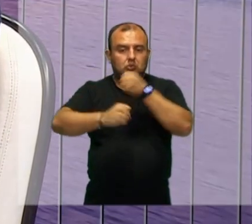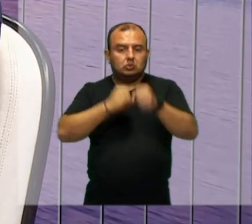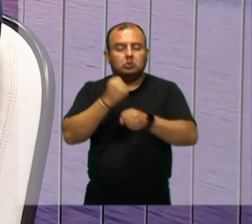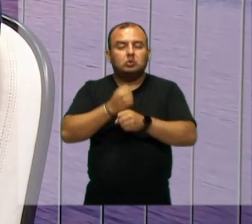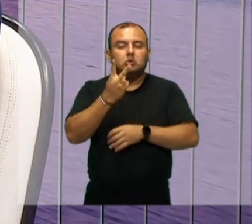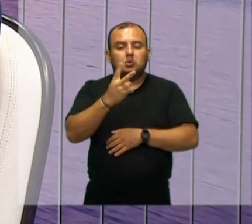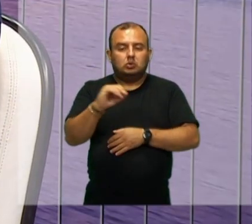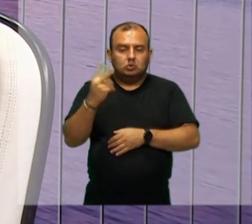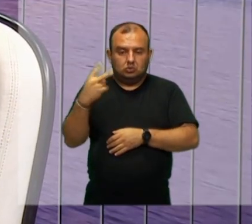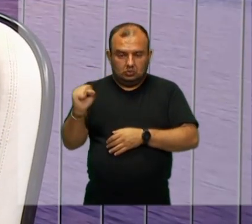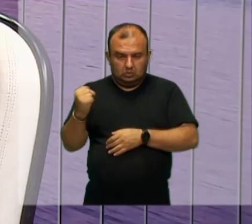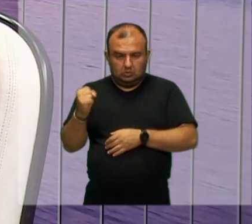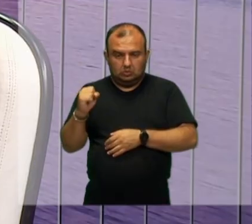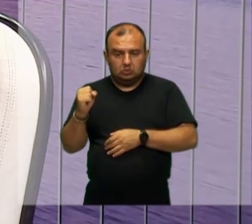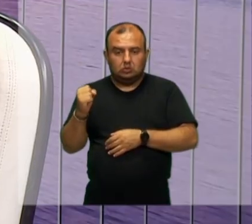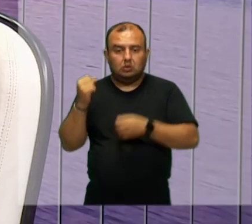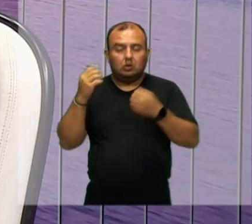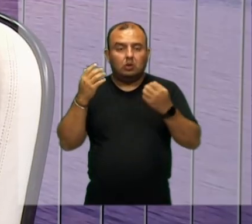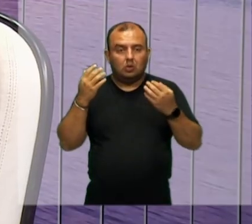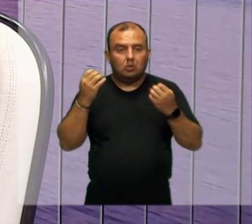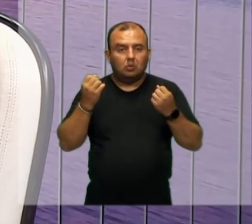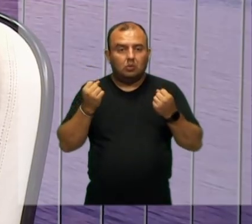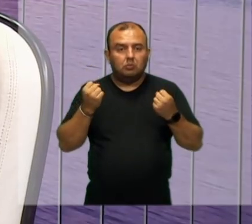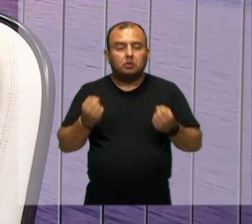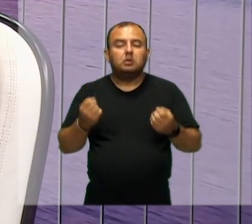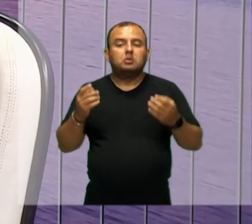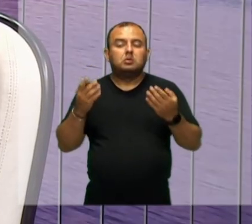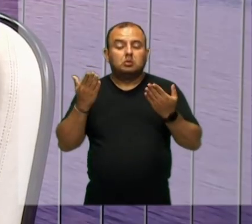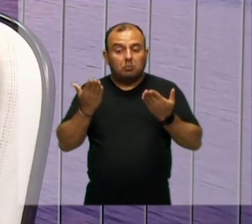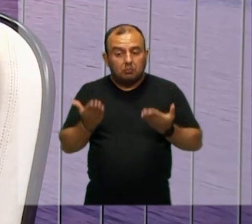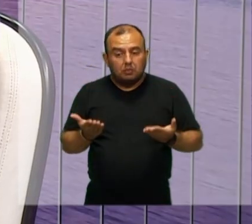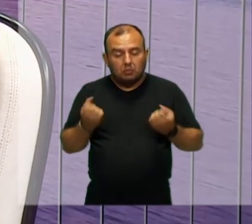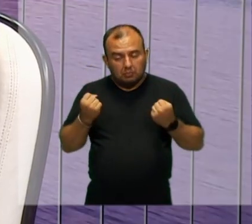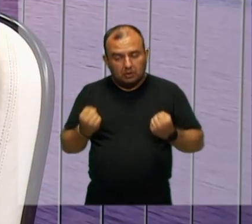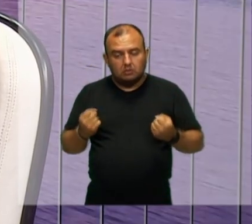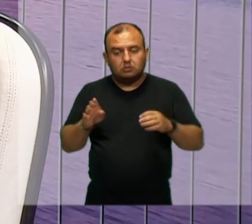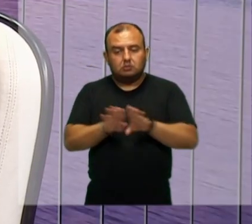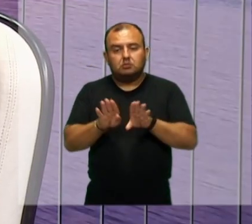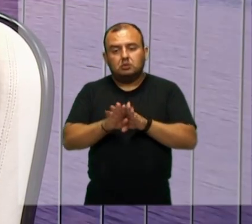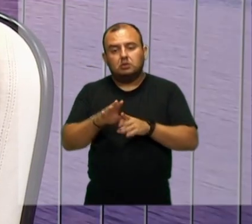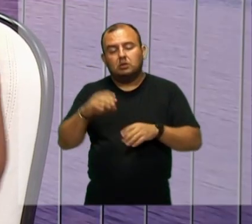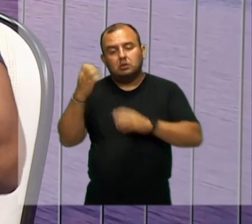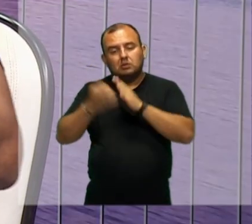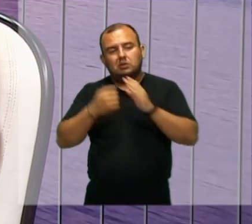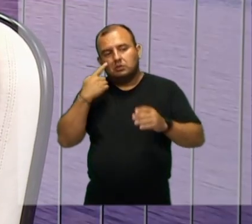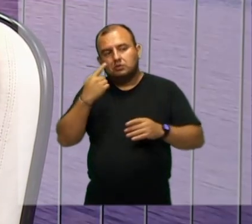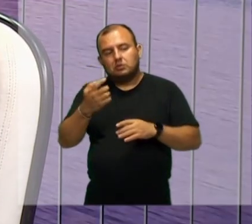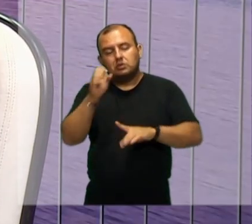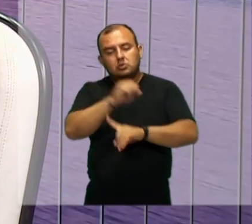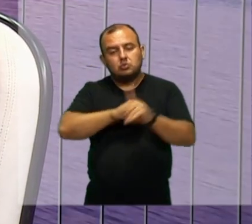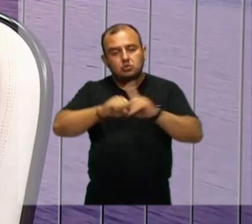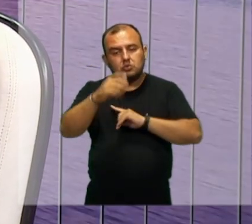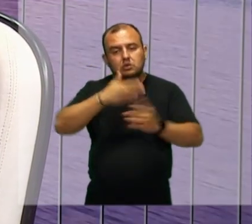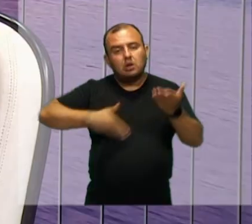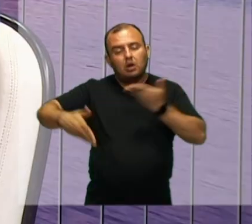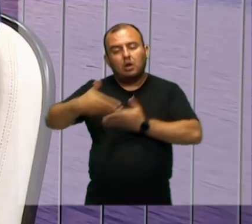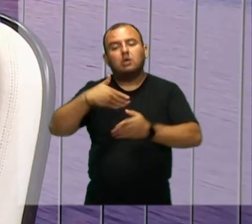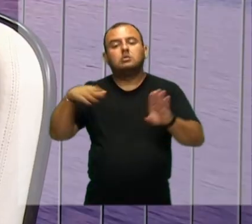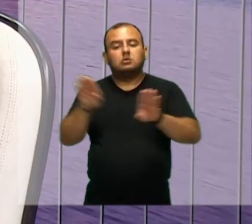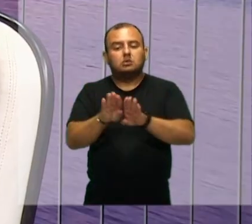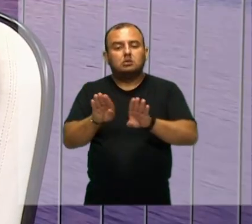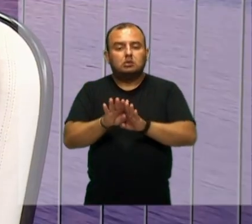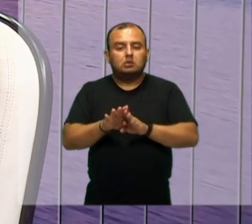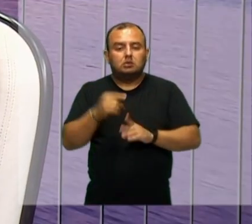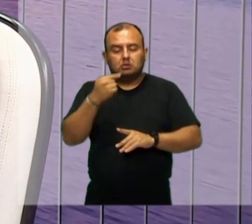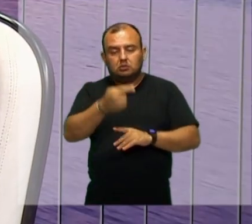Então, isso tem um peso e as empresas estão começando a ver essa parte do social também,